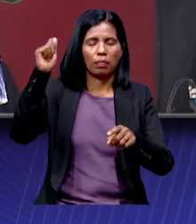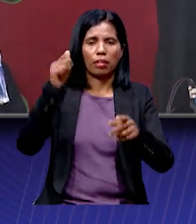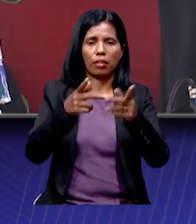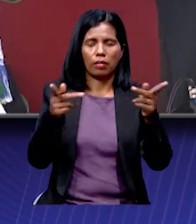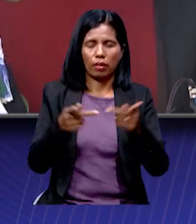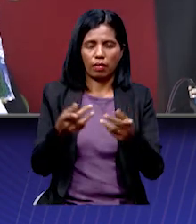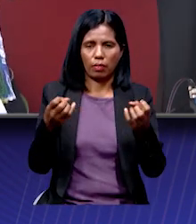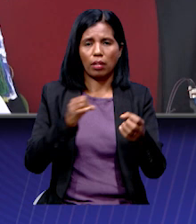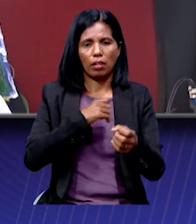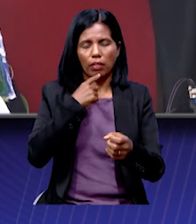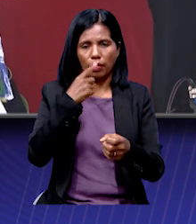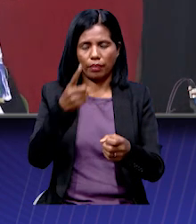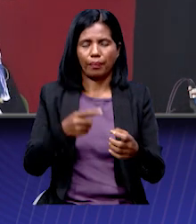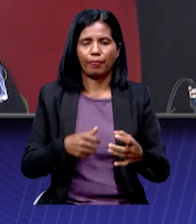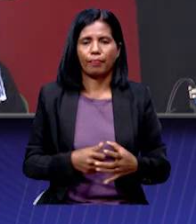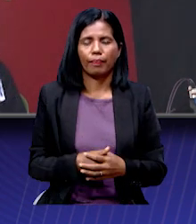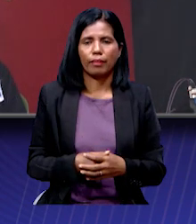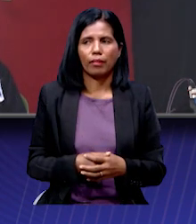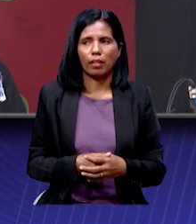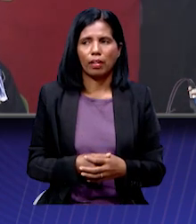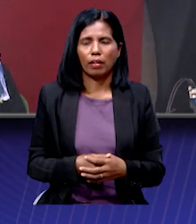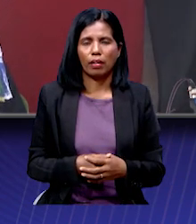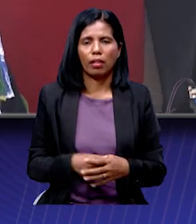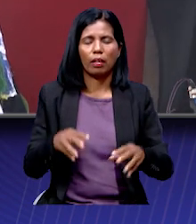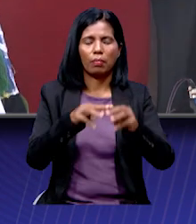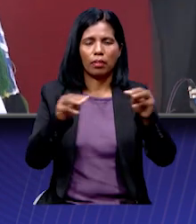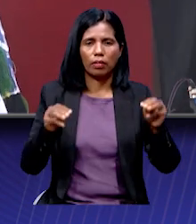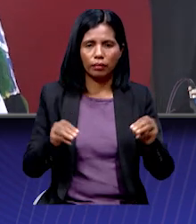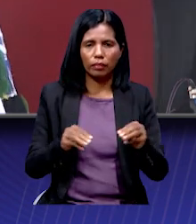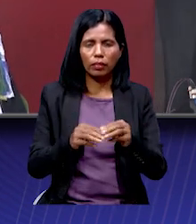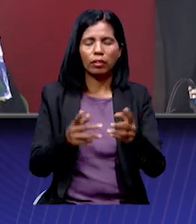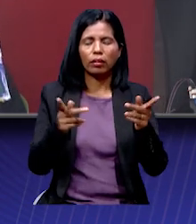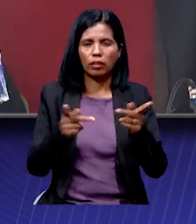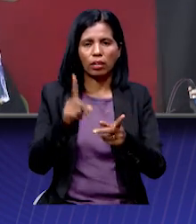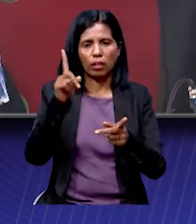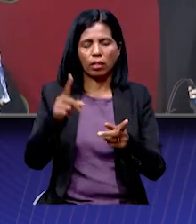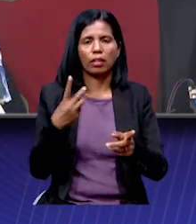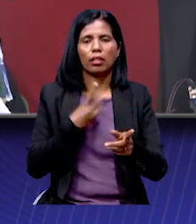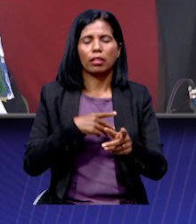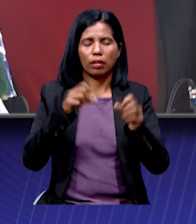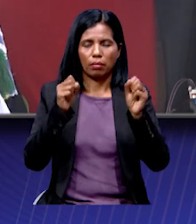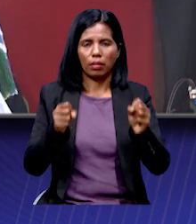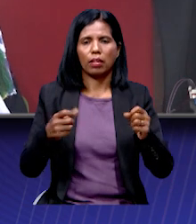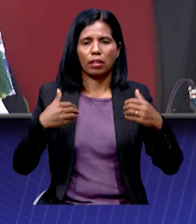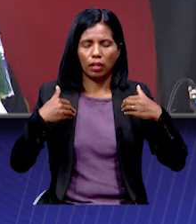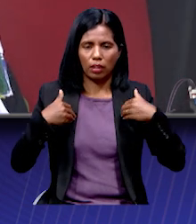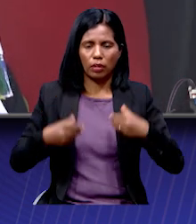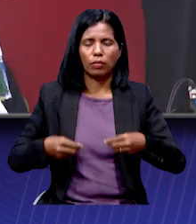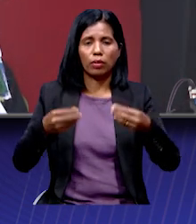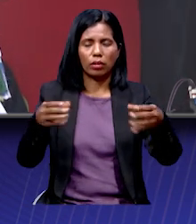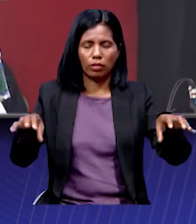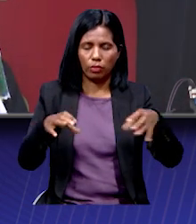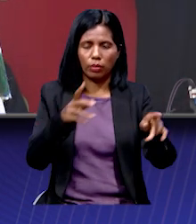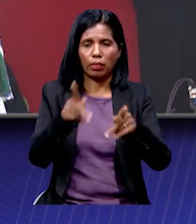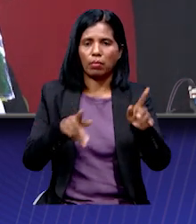Conida, Audienteona, no mínimo ia município de indústria e de fábrica. Ida. Não é também famoso posto de trabalho, lá